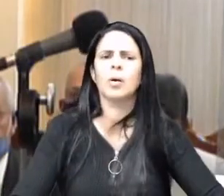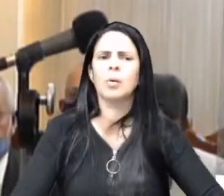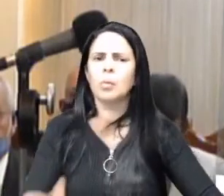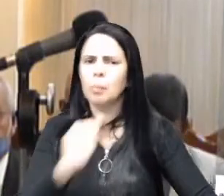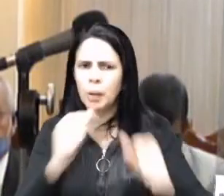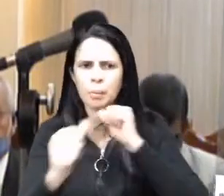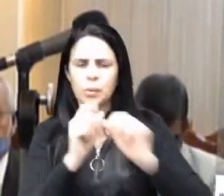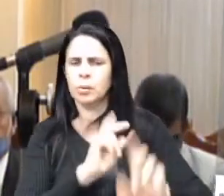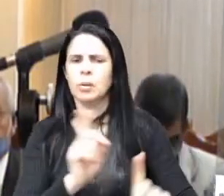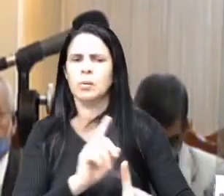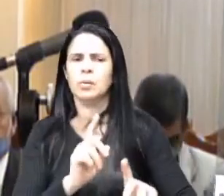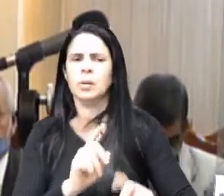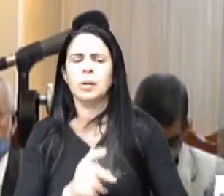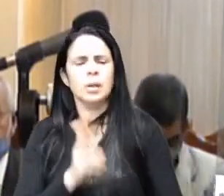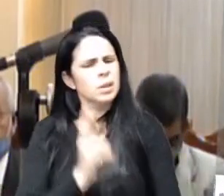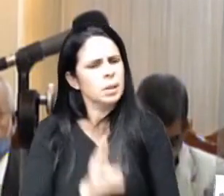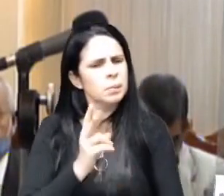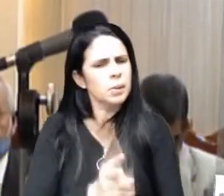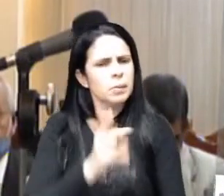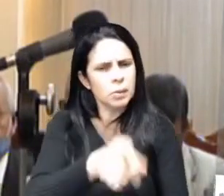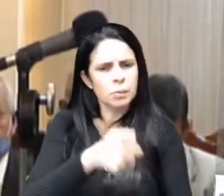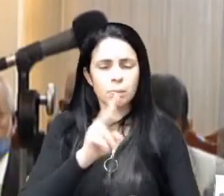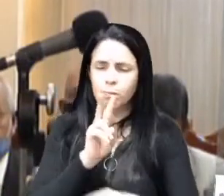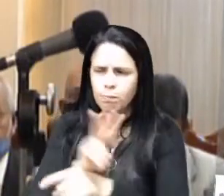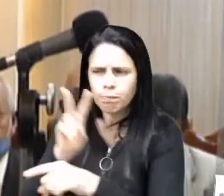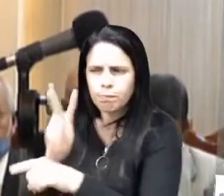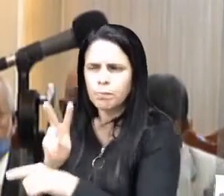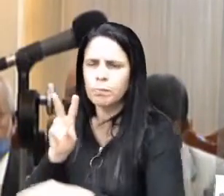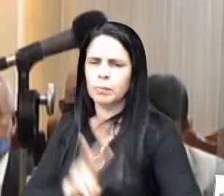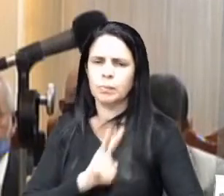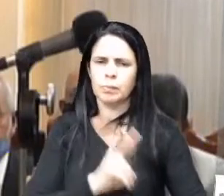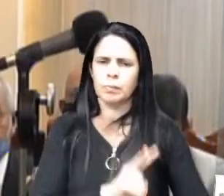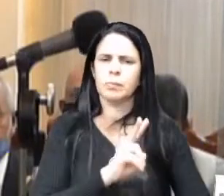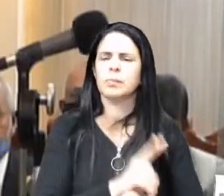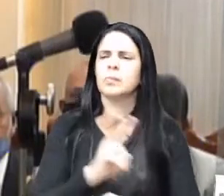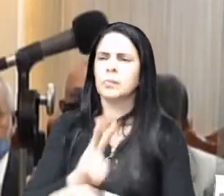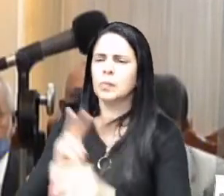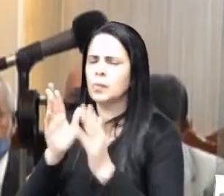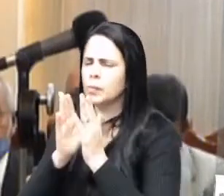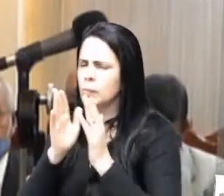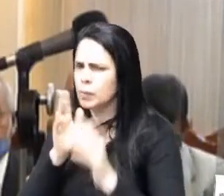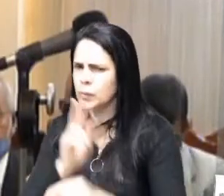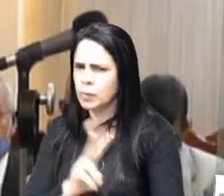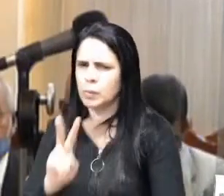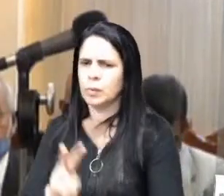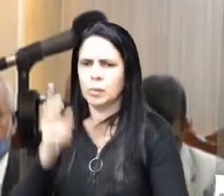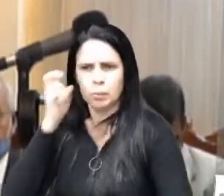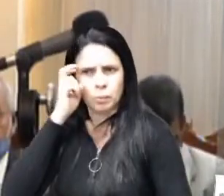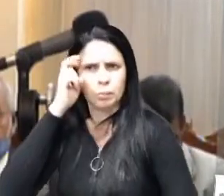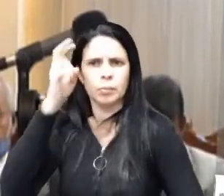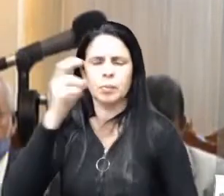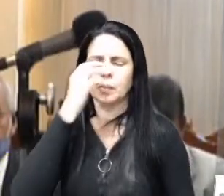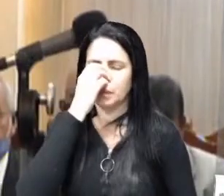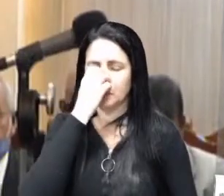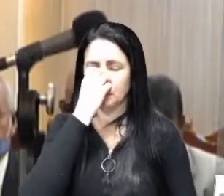abstinente, aleluia, sempre abstinente, glória a Deus. Henry Miller, um estudioso do Novo Testamento, ele disse que esses